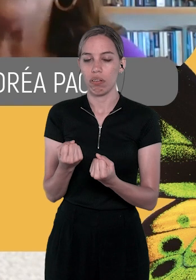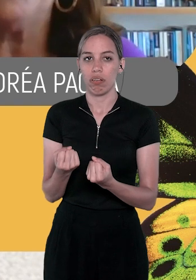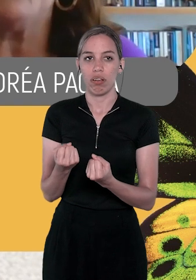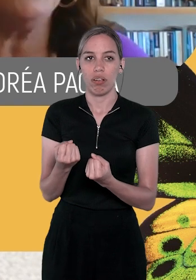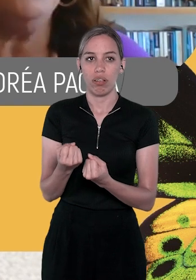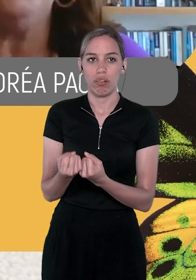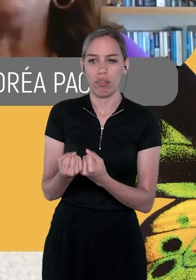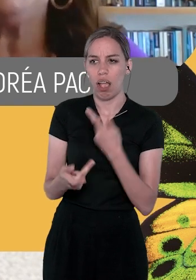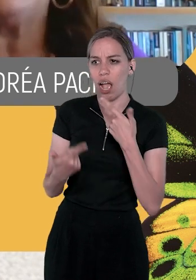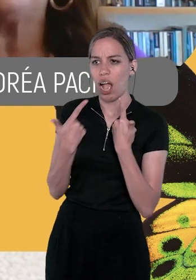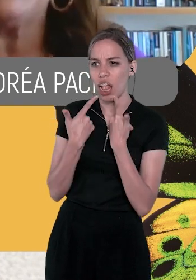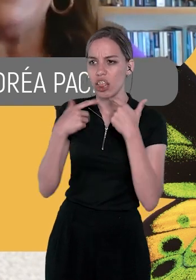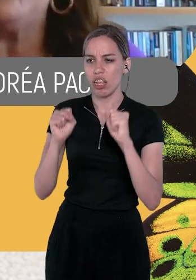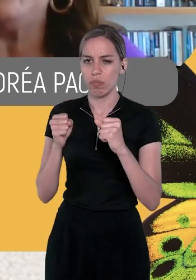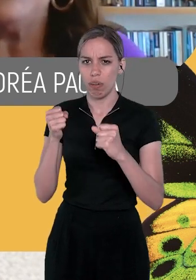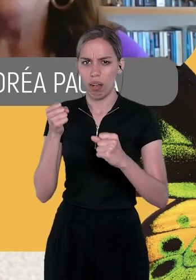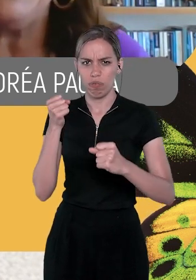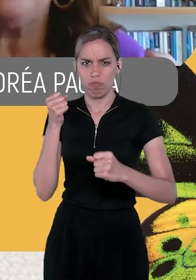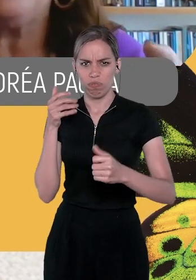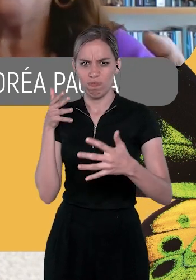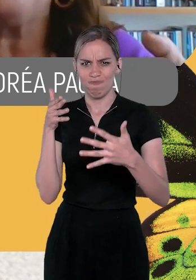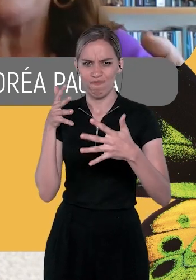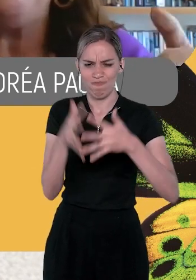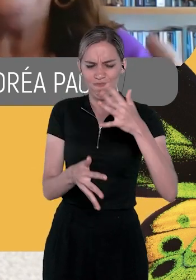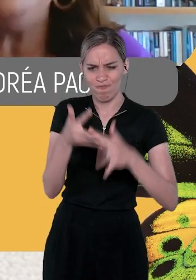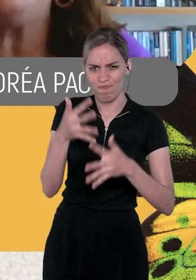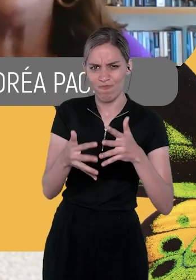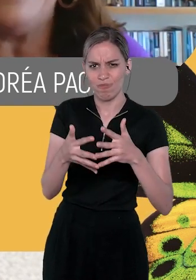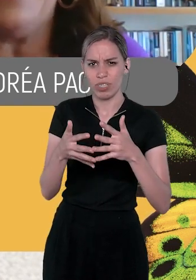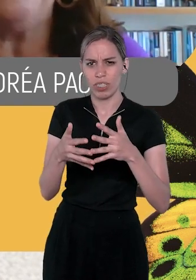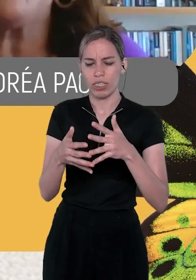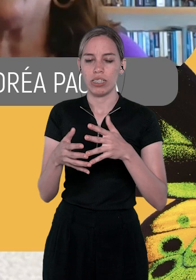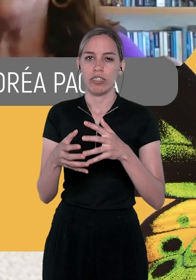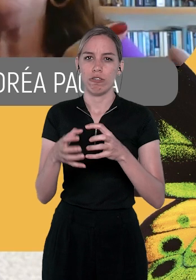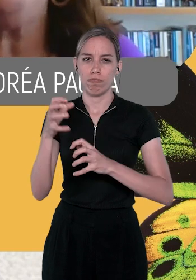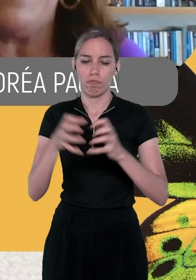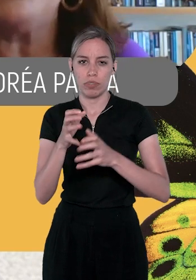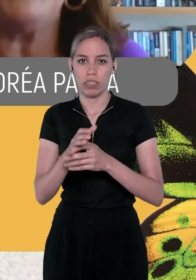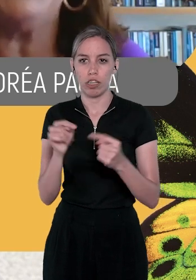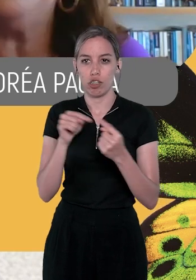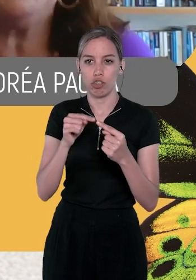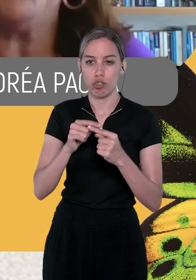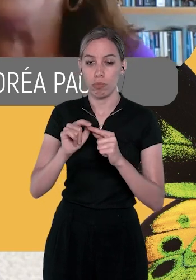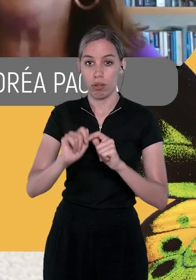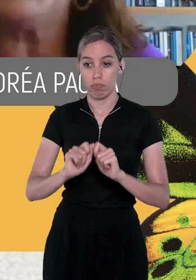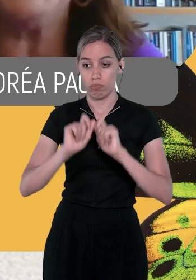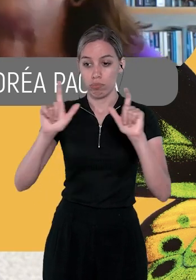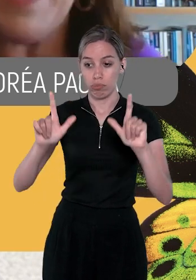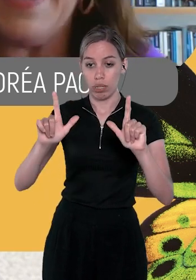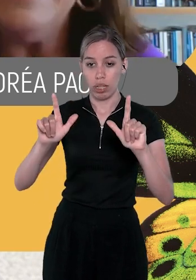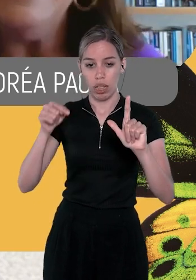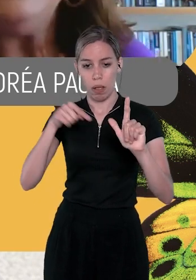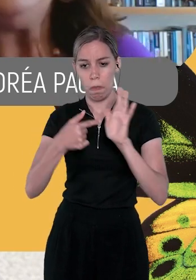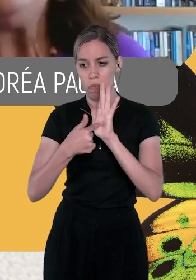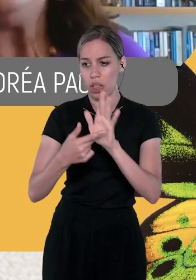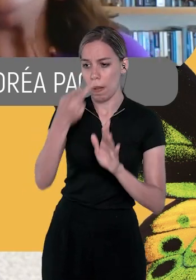linguagem de confronto, o uso das redes para aprisionar a pessoa numa imagem que eventualmente ela não